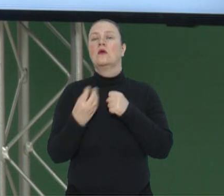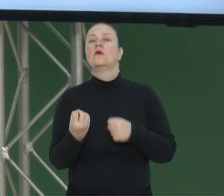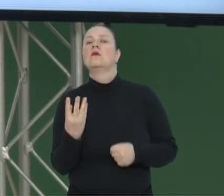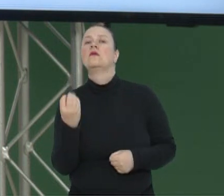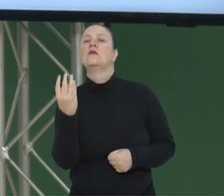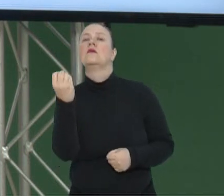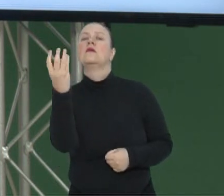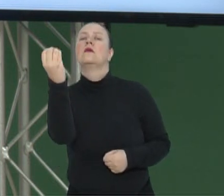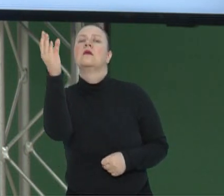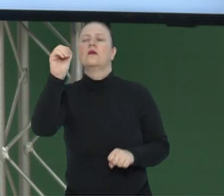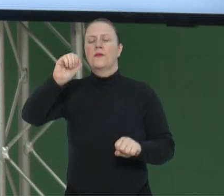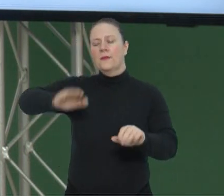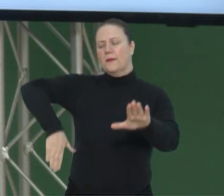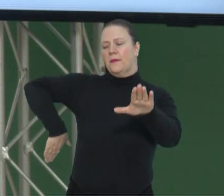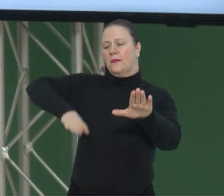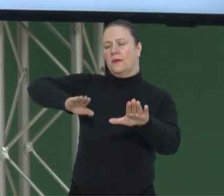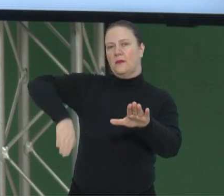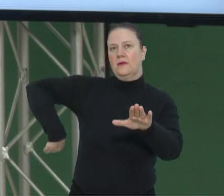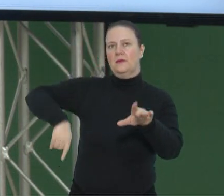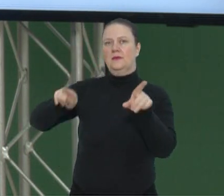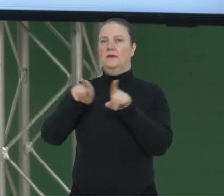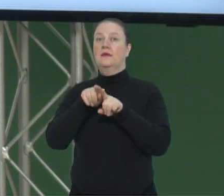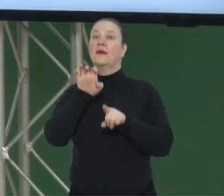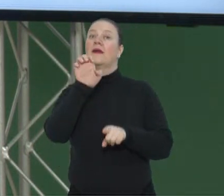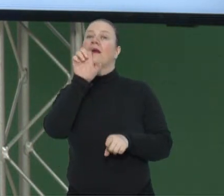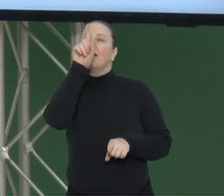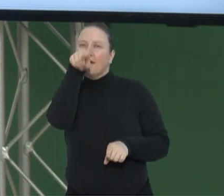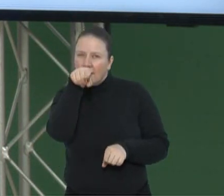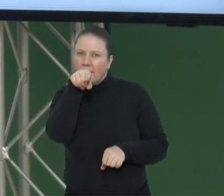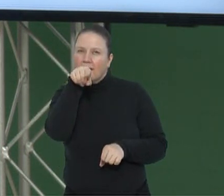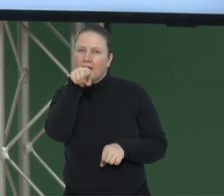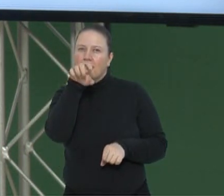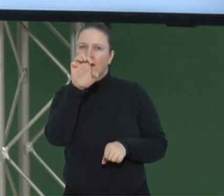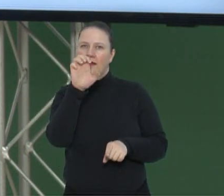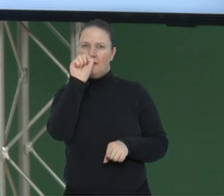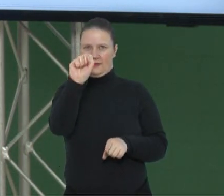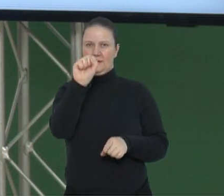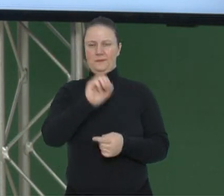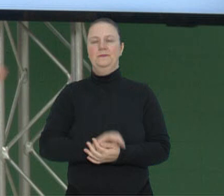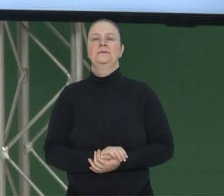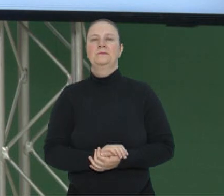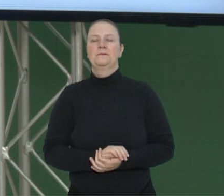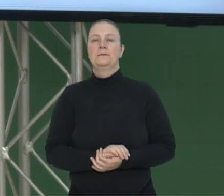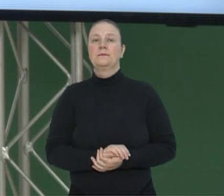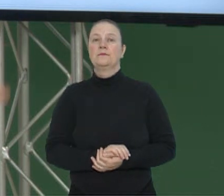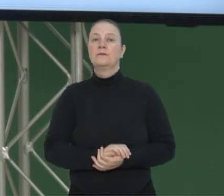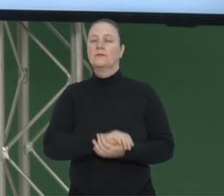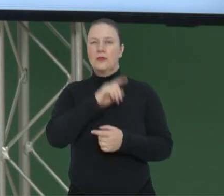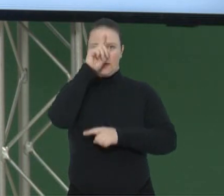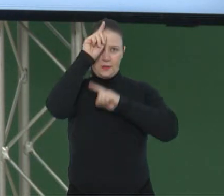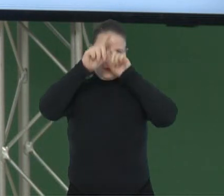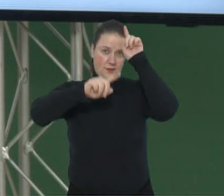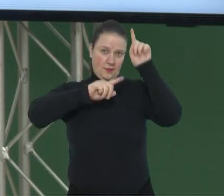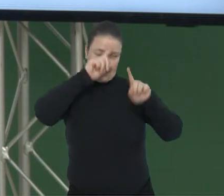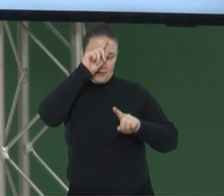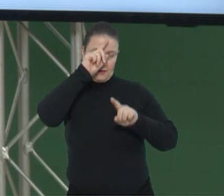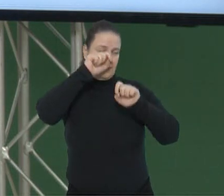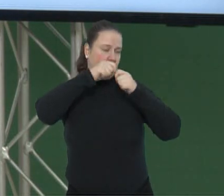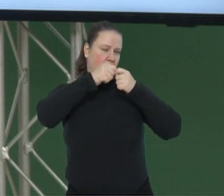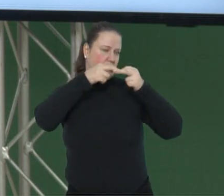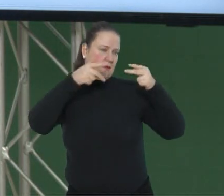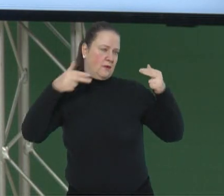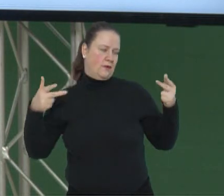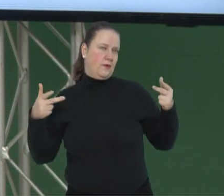la playa es, tá? E daí eu dei, né, criatividade aqui,